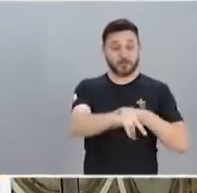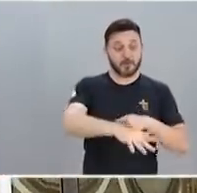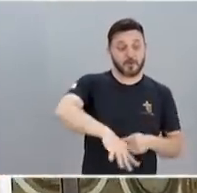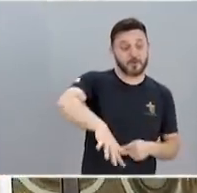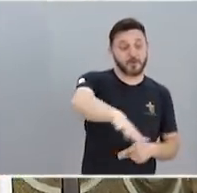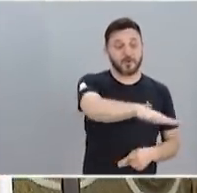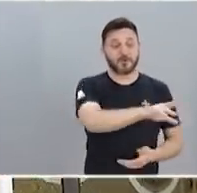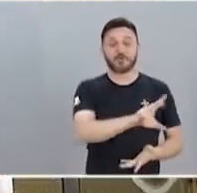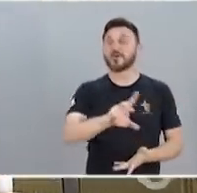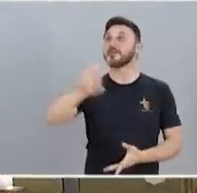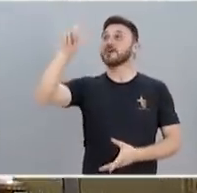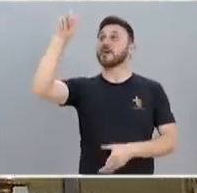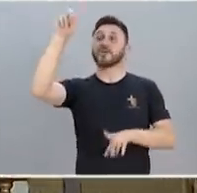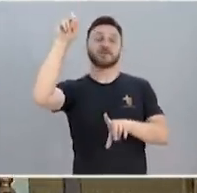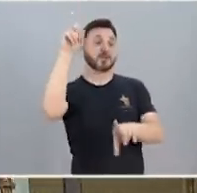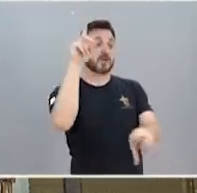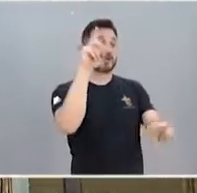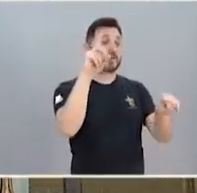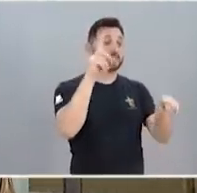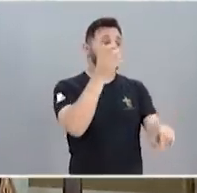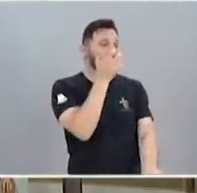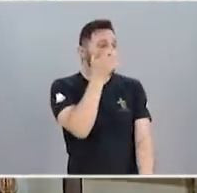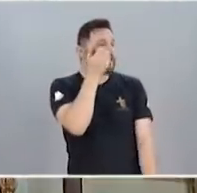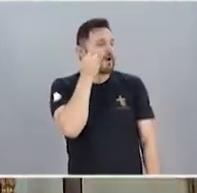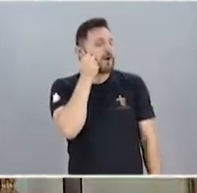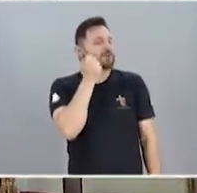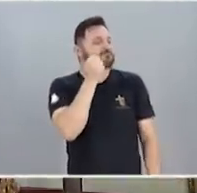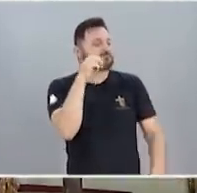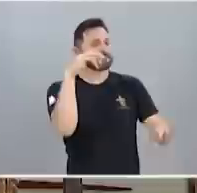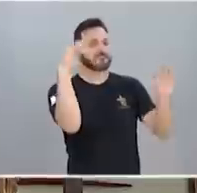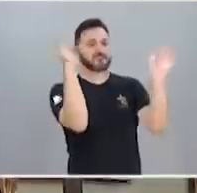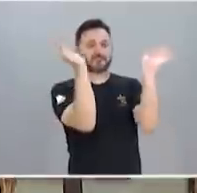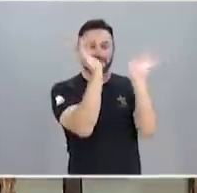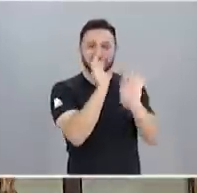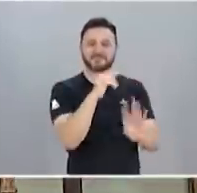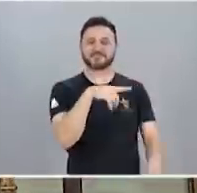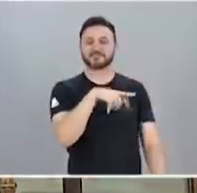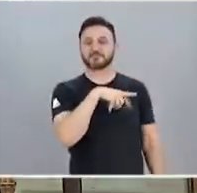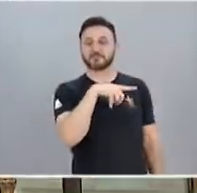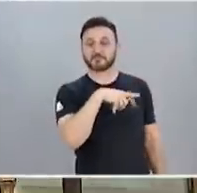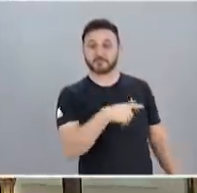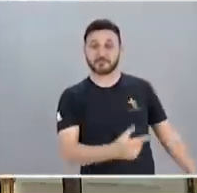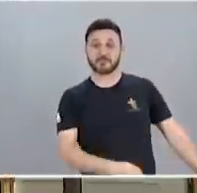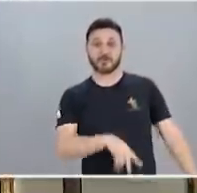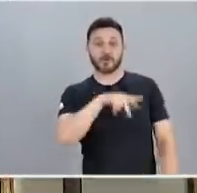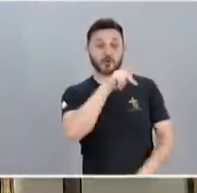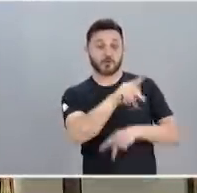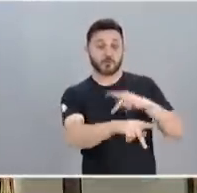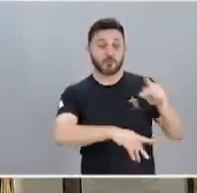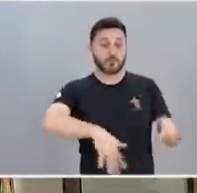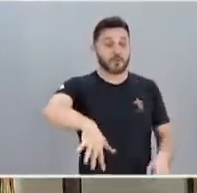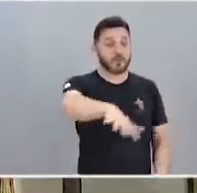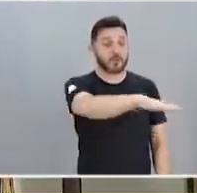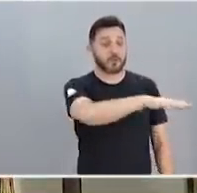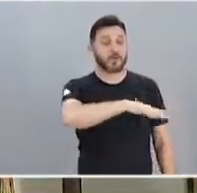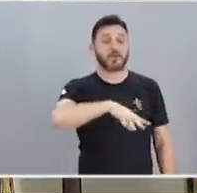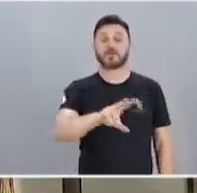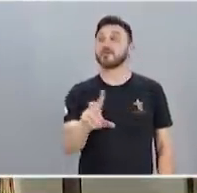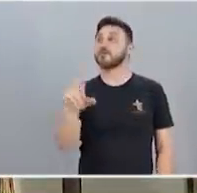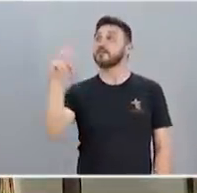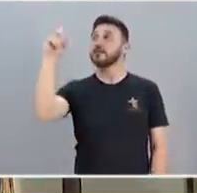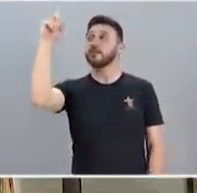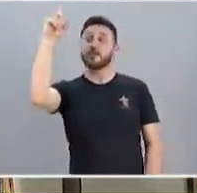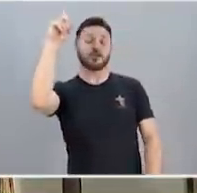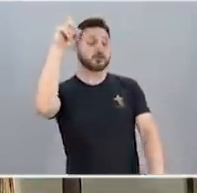povo que o Senhor escolheu por sua herança. Feliz o povo que